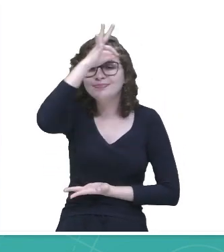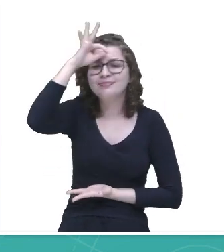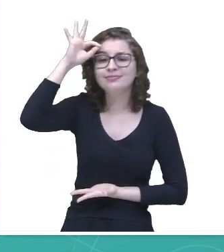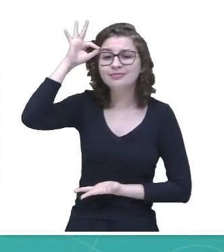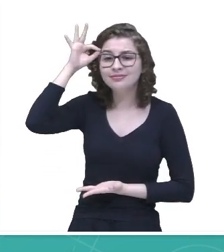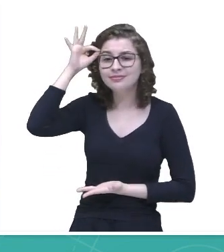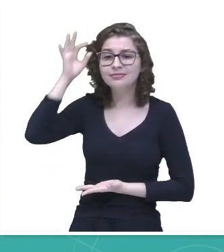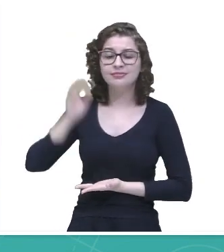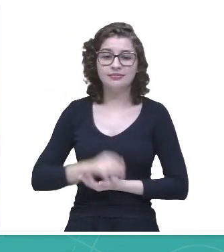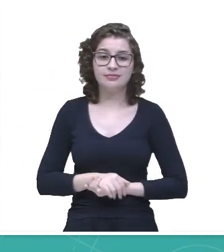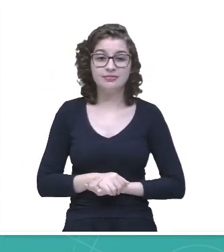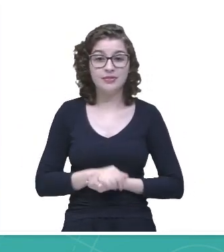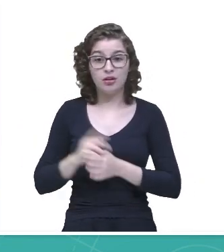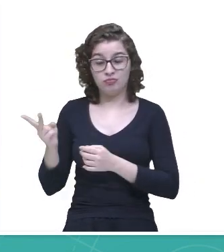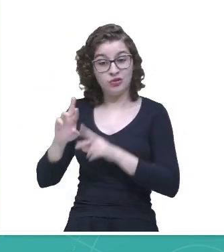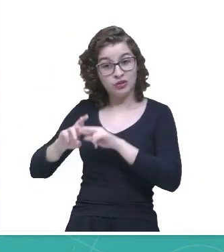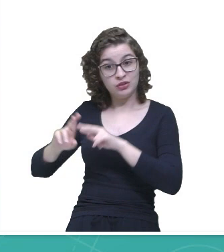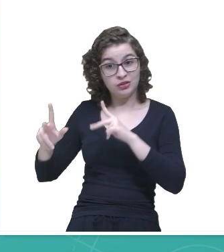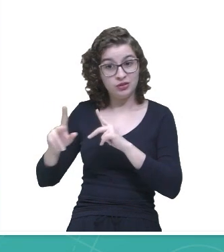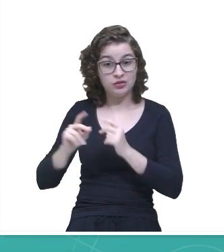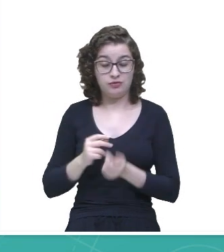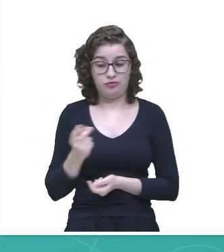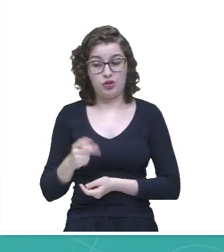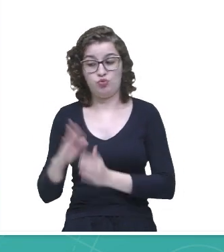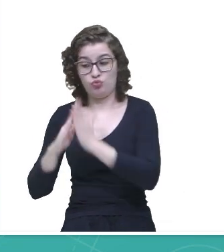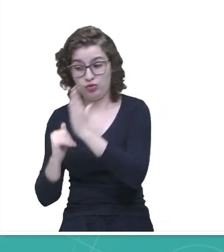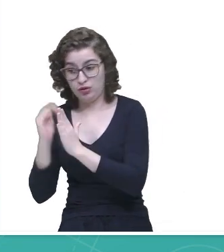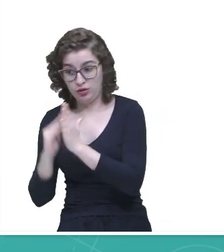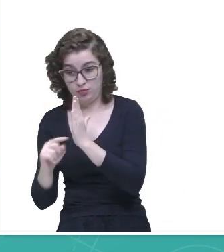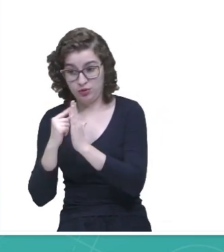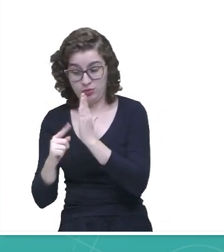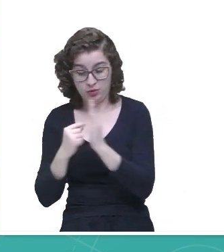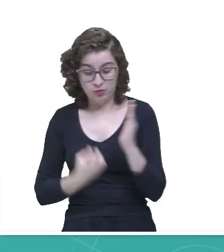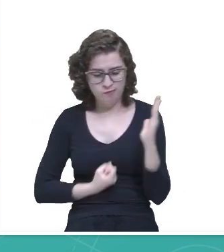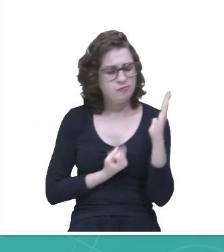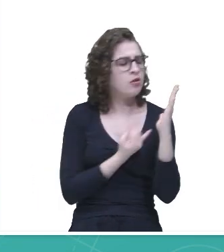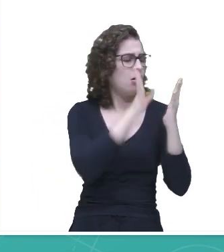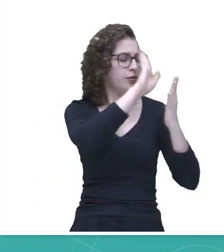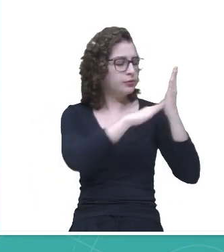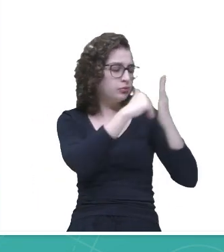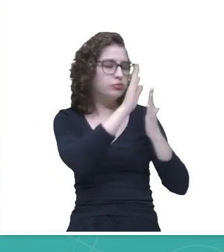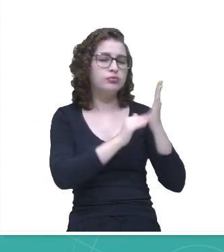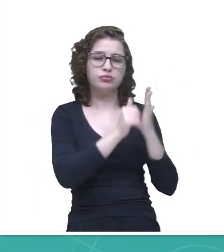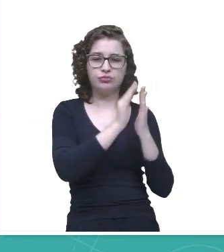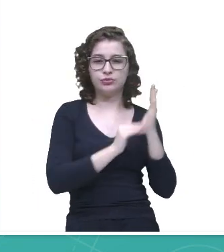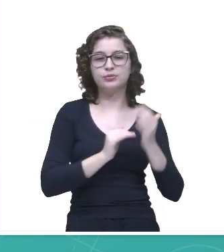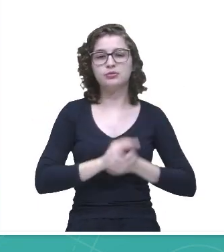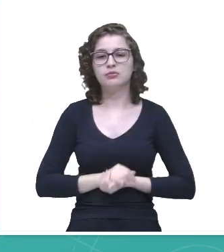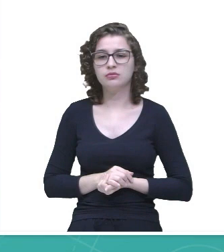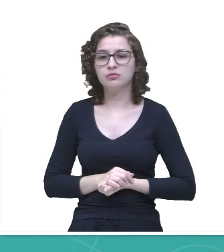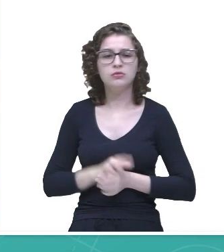a diferença desses dois movimentos, o impressionismo e o expressionismo. E qual era